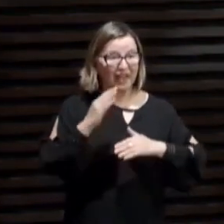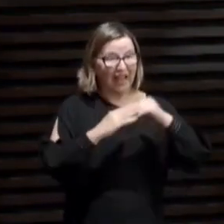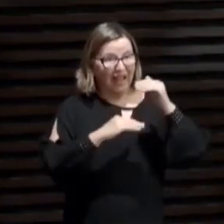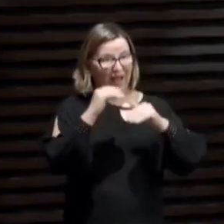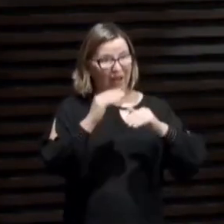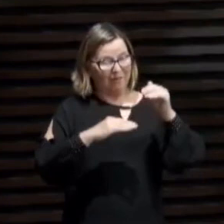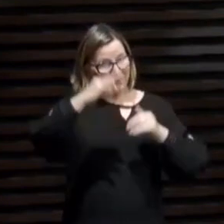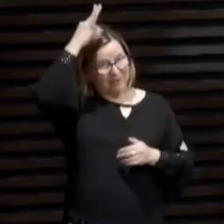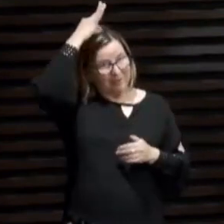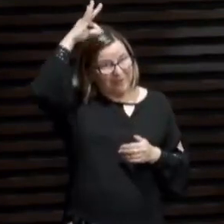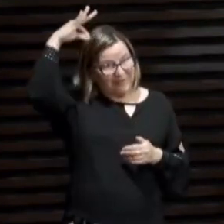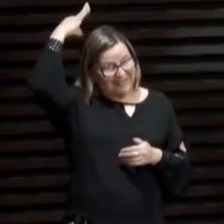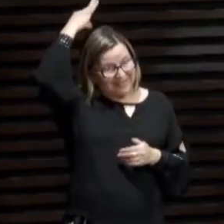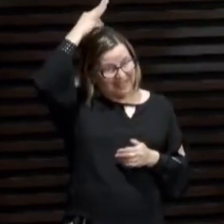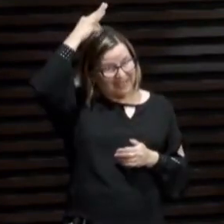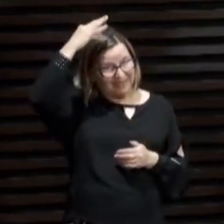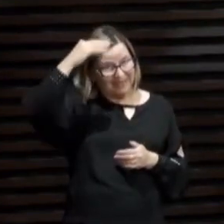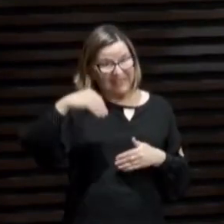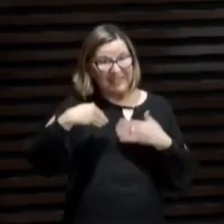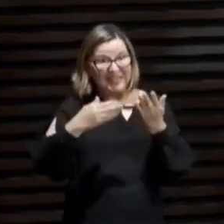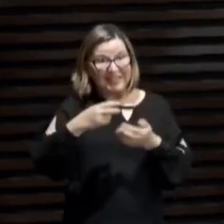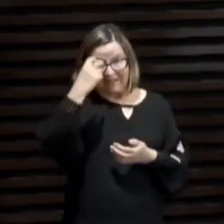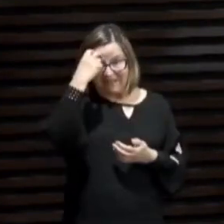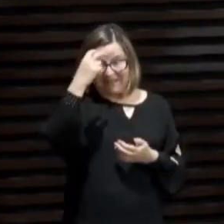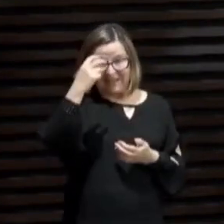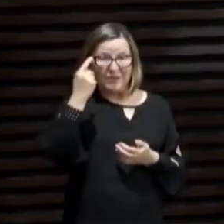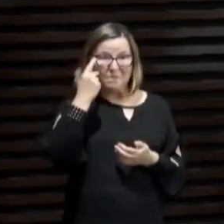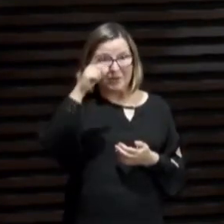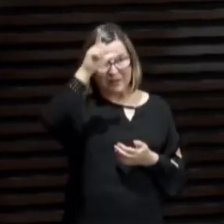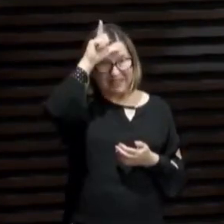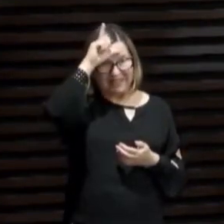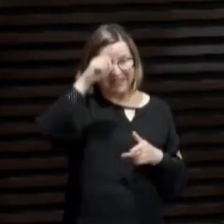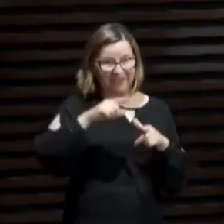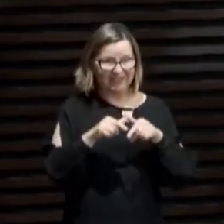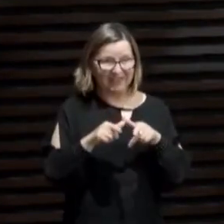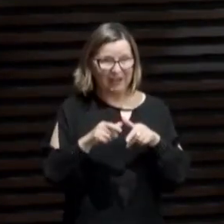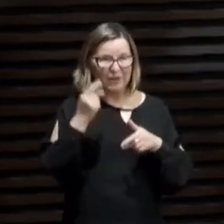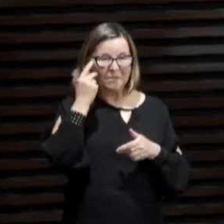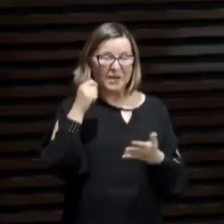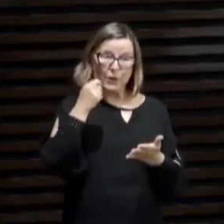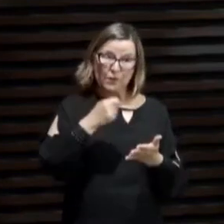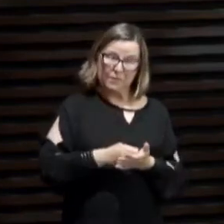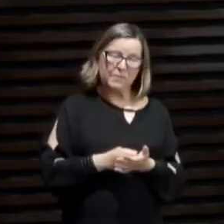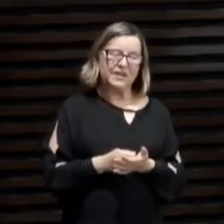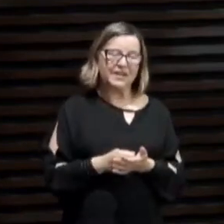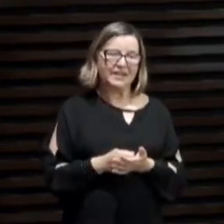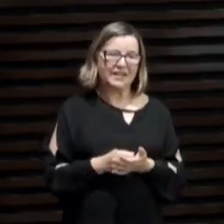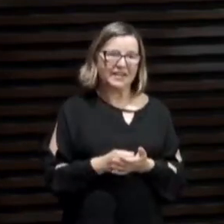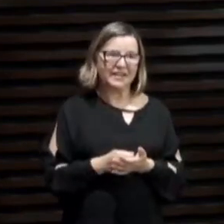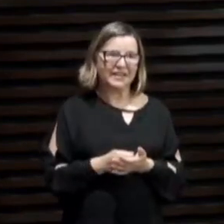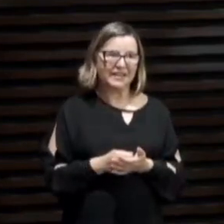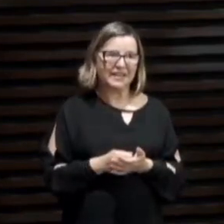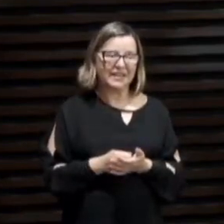vezes, era de capacitar os líderes de Israel para cumprirem as próprias tarefas dadas por